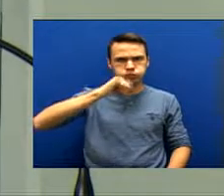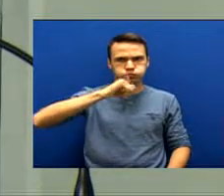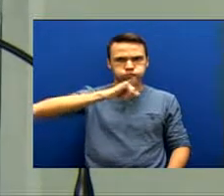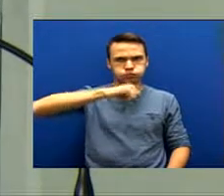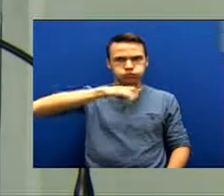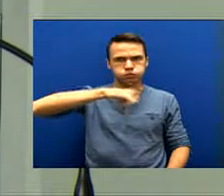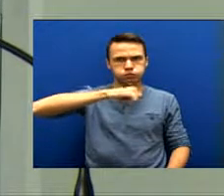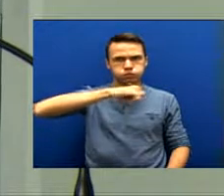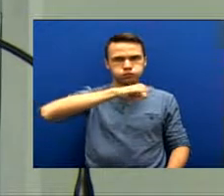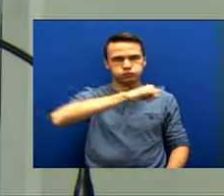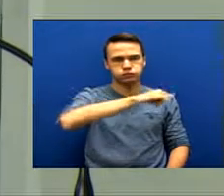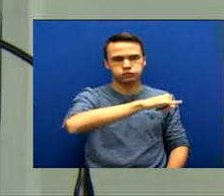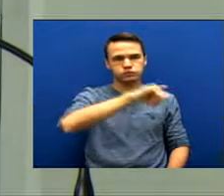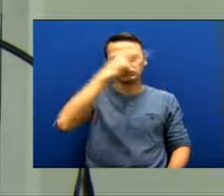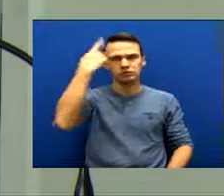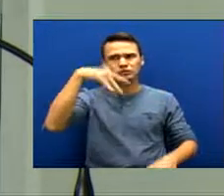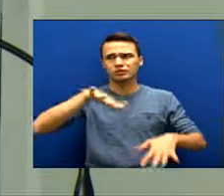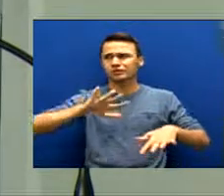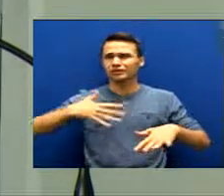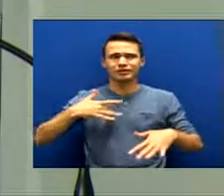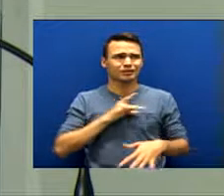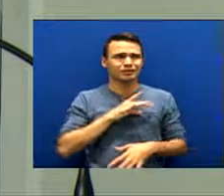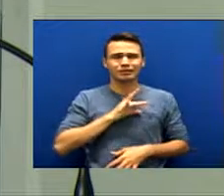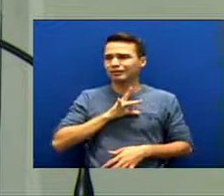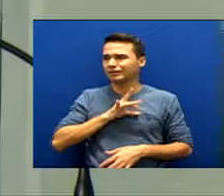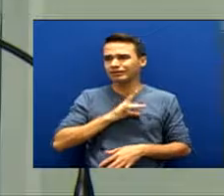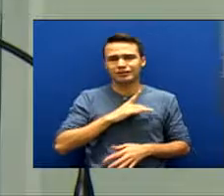a perturbação e o medo e a aflição.